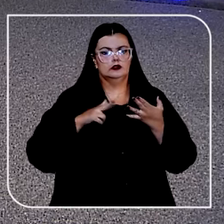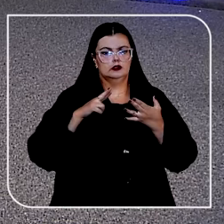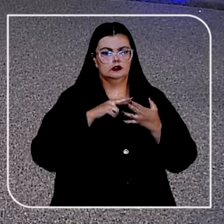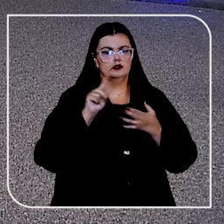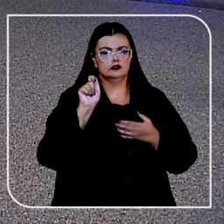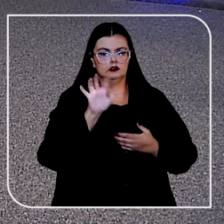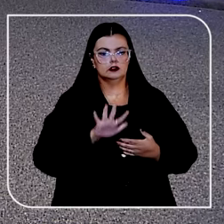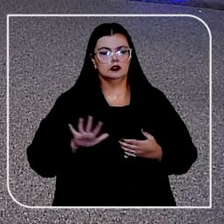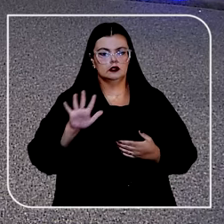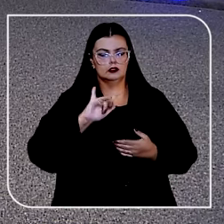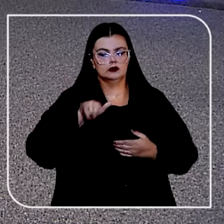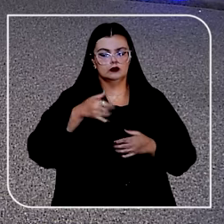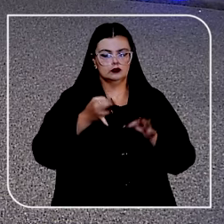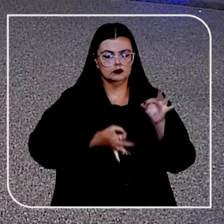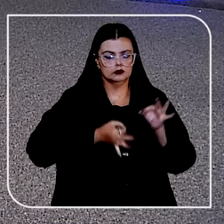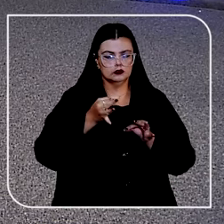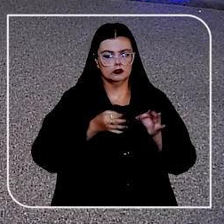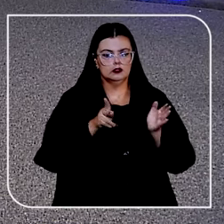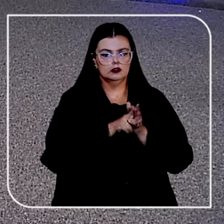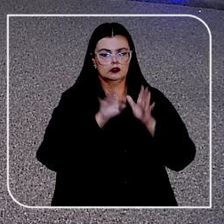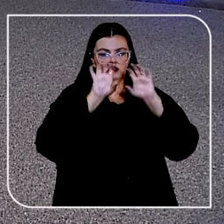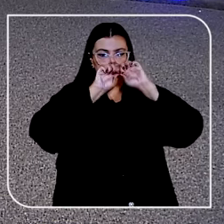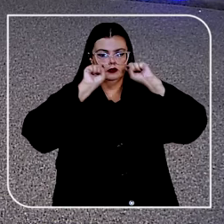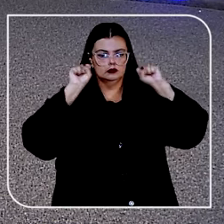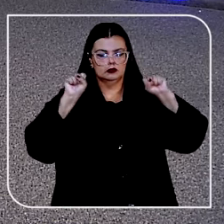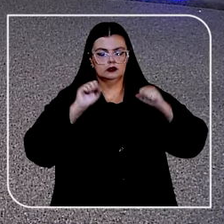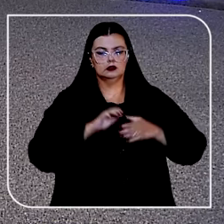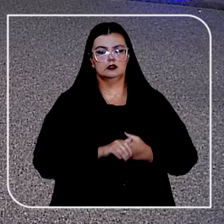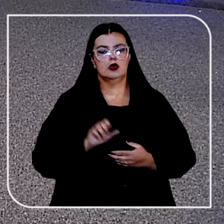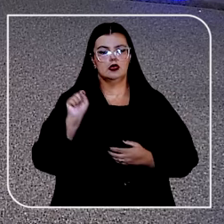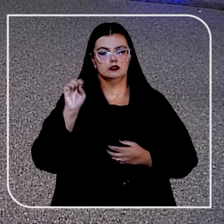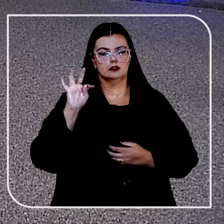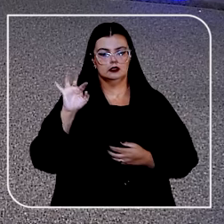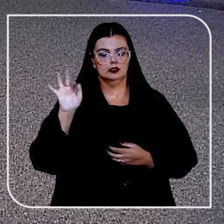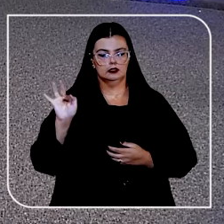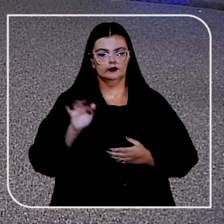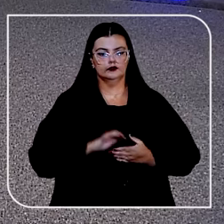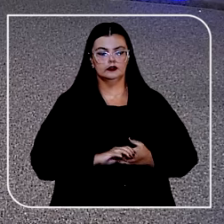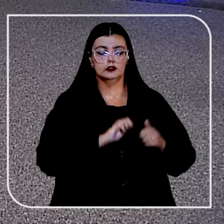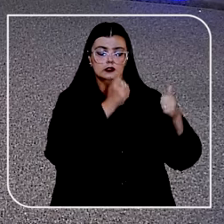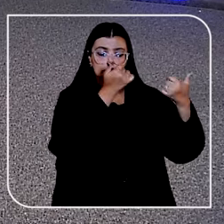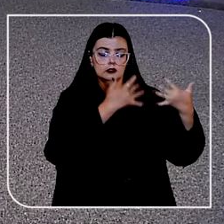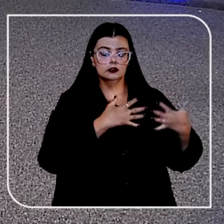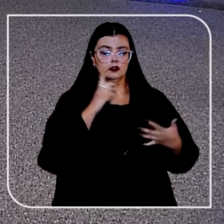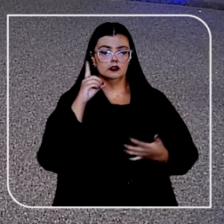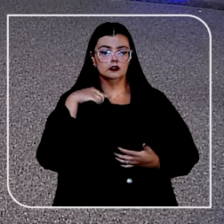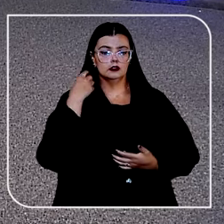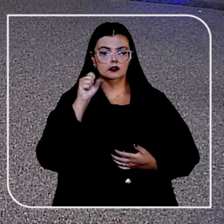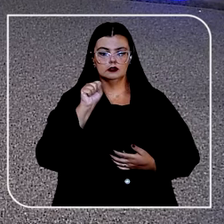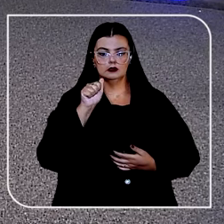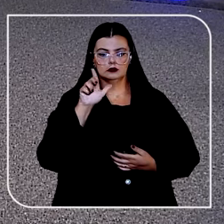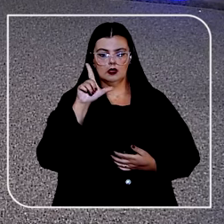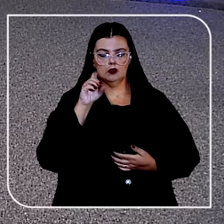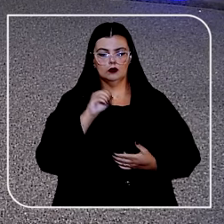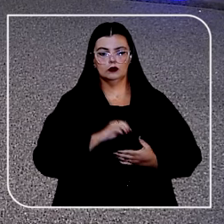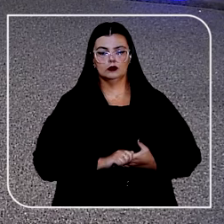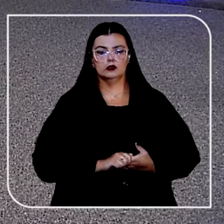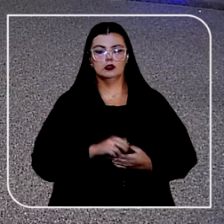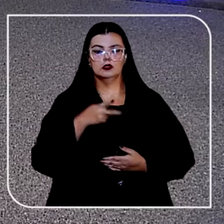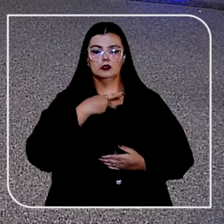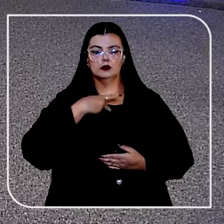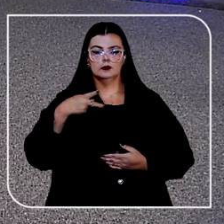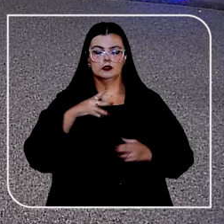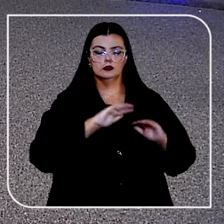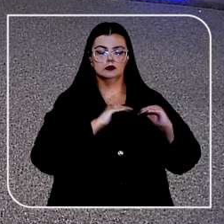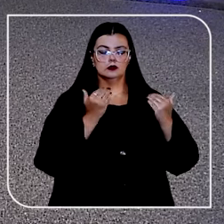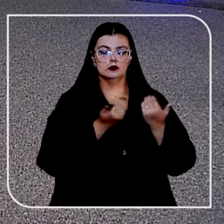geral pendentes de julgamento no Supremo Tribunal Federal quem vai explicar é o advogado Saulo miquiles